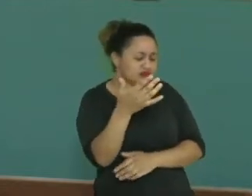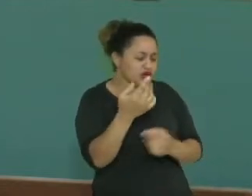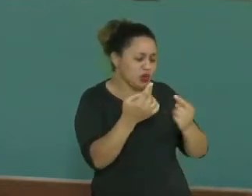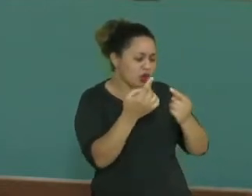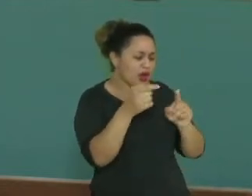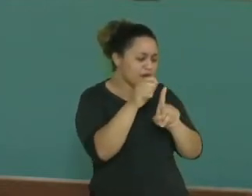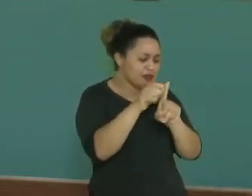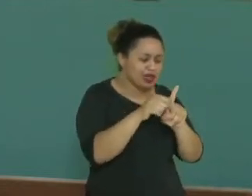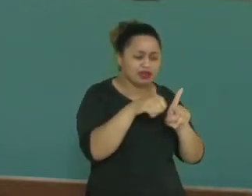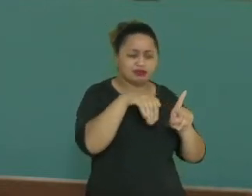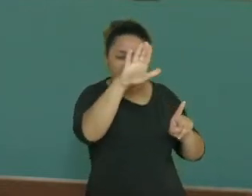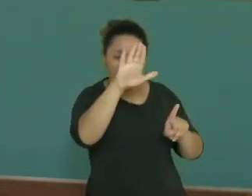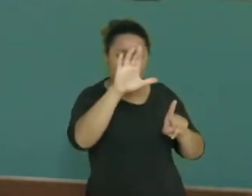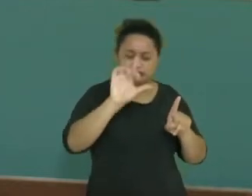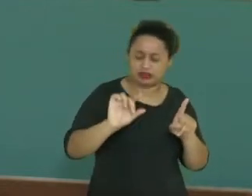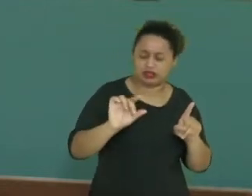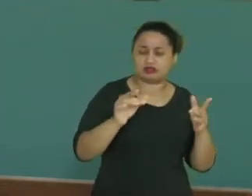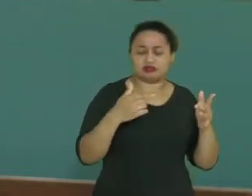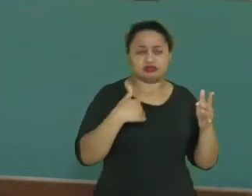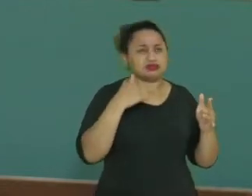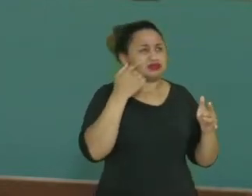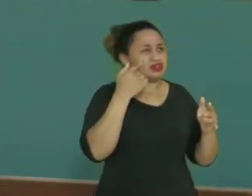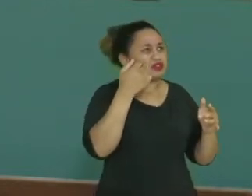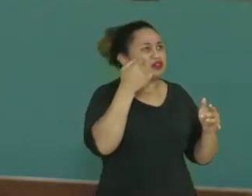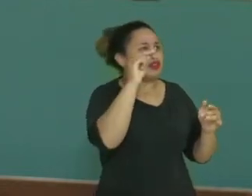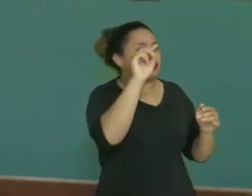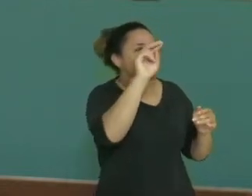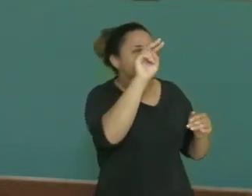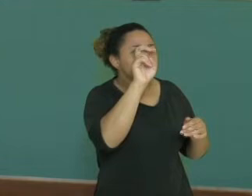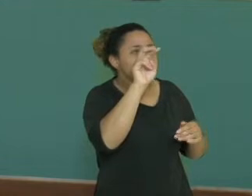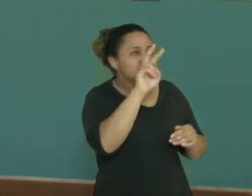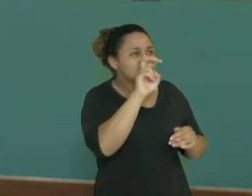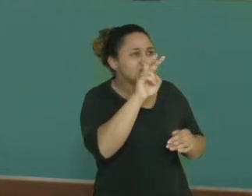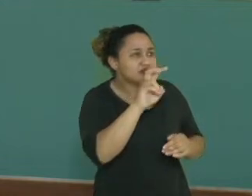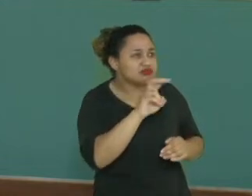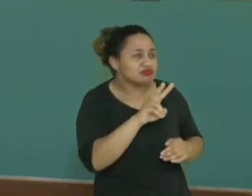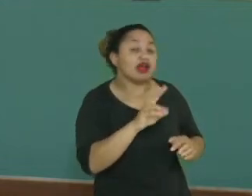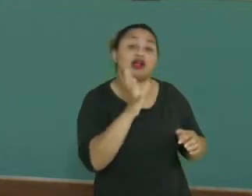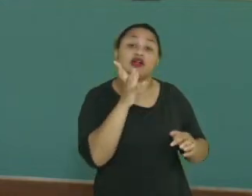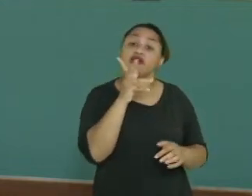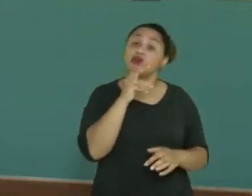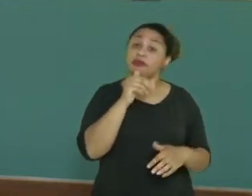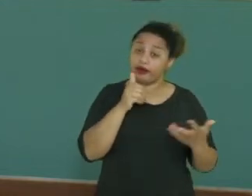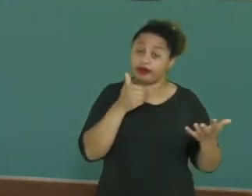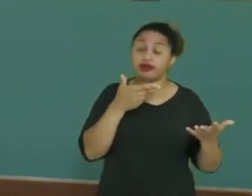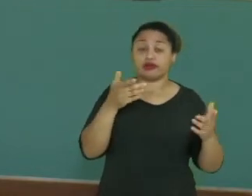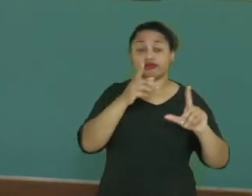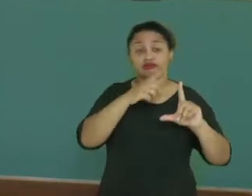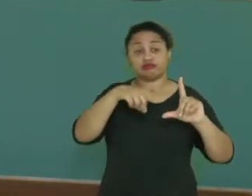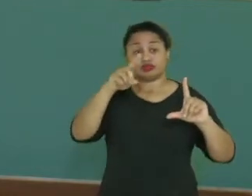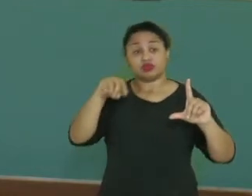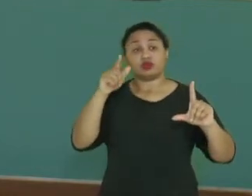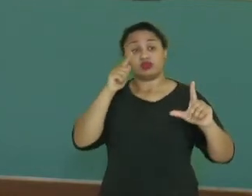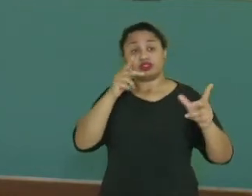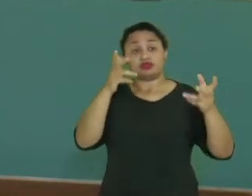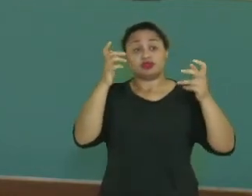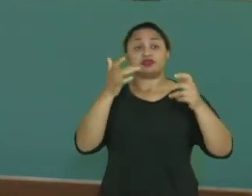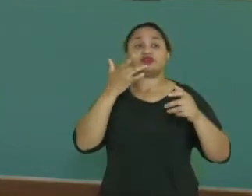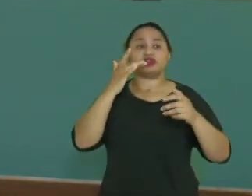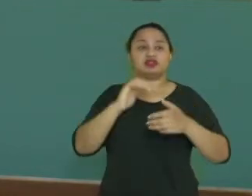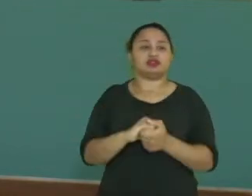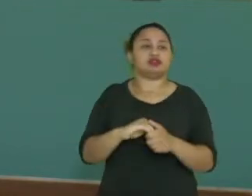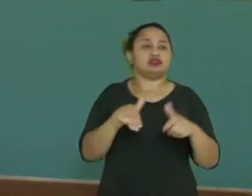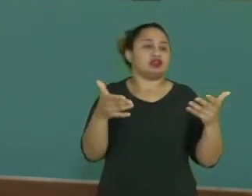qual que foi o maior, qual que foi... Tinha que ficar claro, a gente tem que daí ficando olhar um por um, e isso demora mais, né? Tá? Então, tá jóia. E que tal a